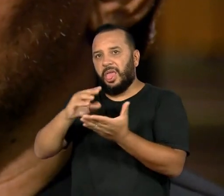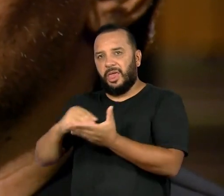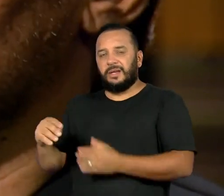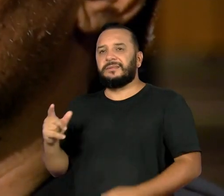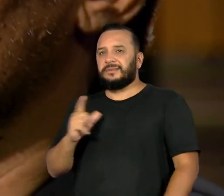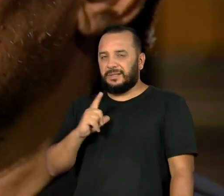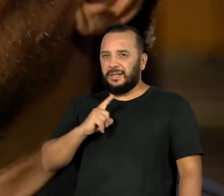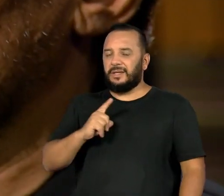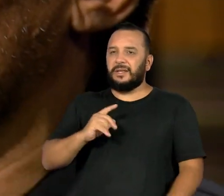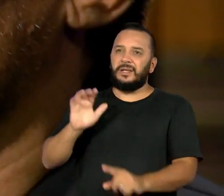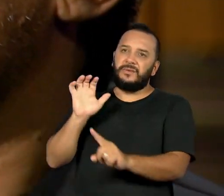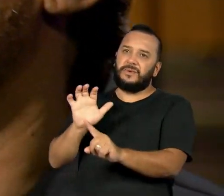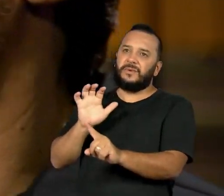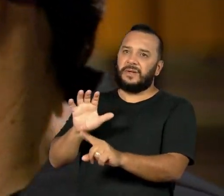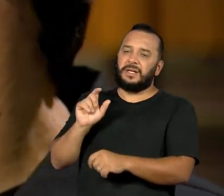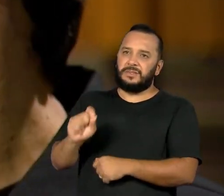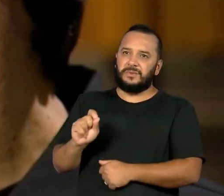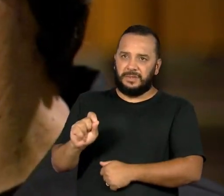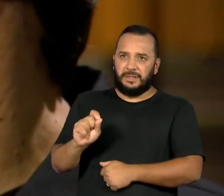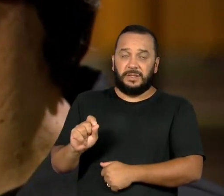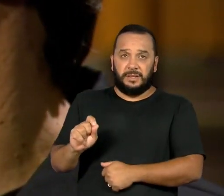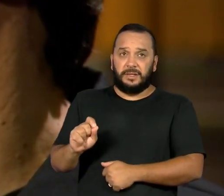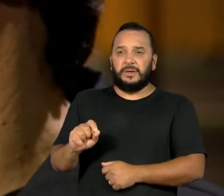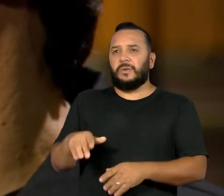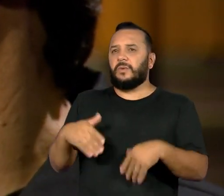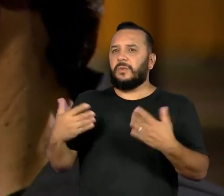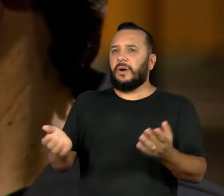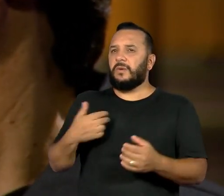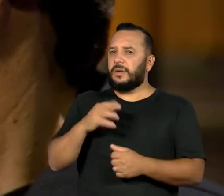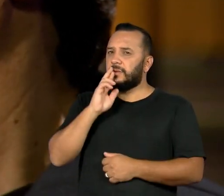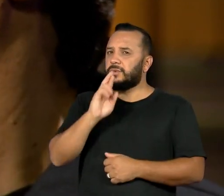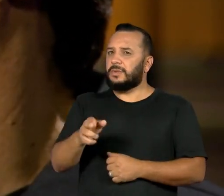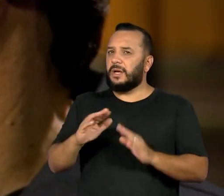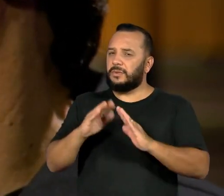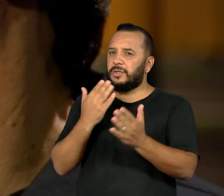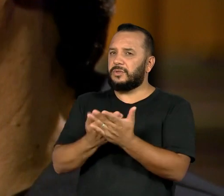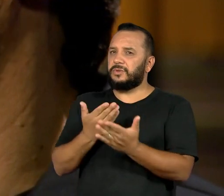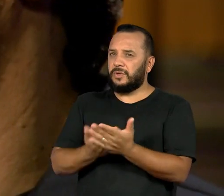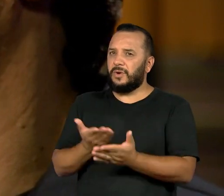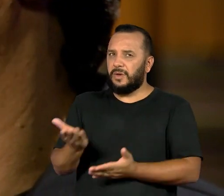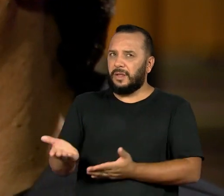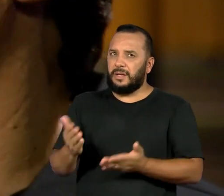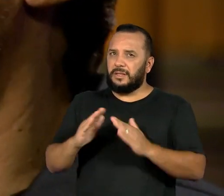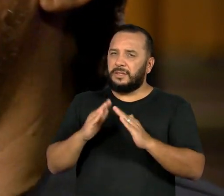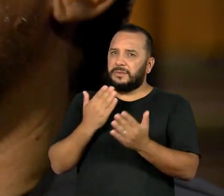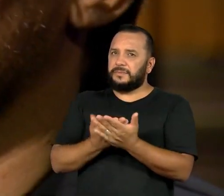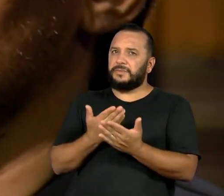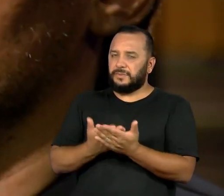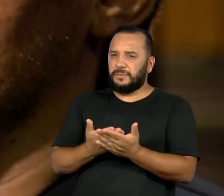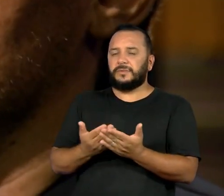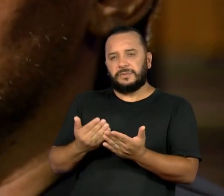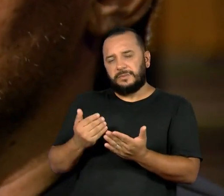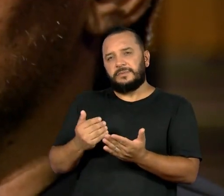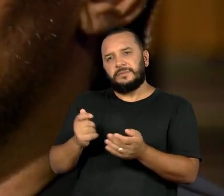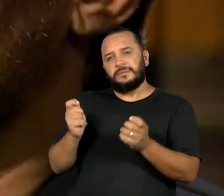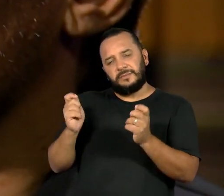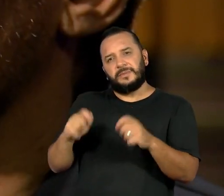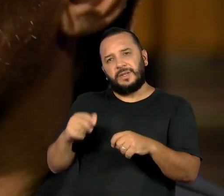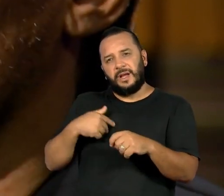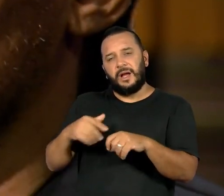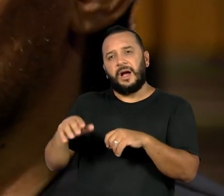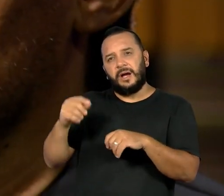muito forte. Qual que é o resultado da escola no sentido de ser uma porta de entrada ao ensino superior?